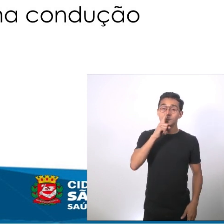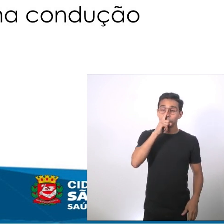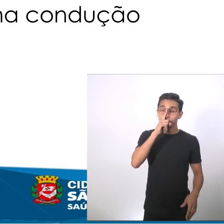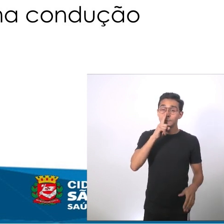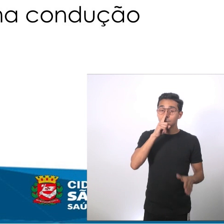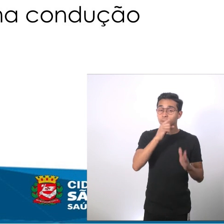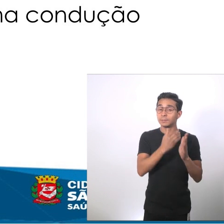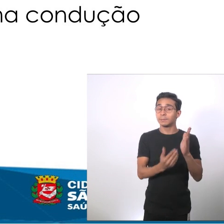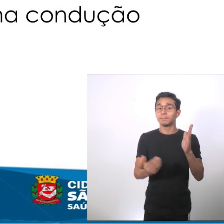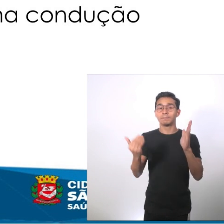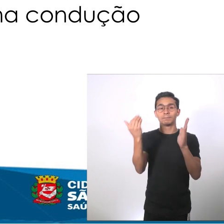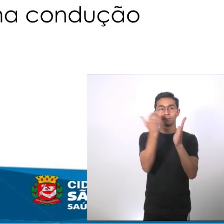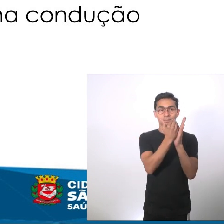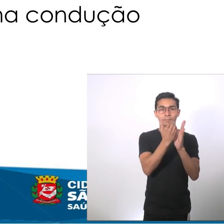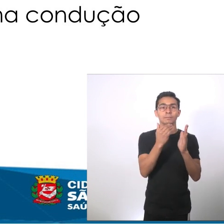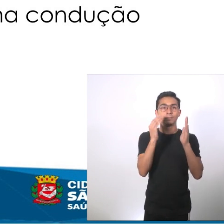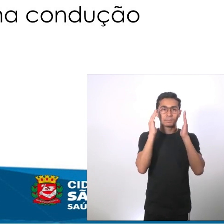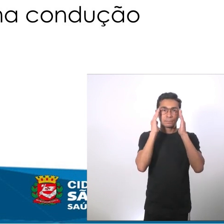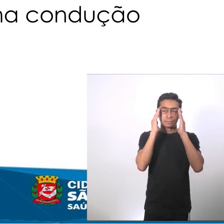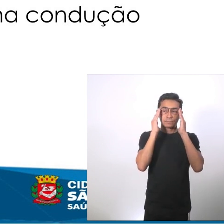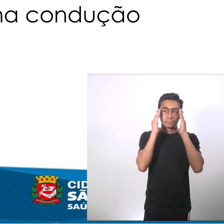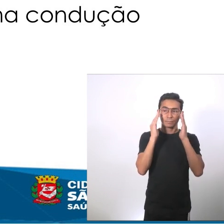risco de